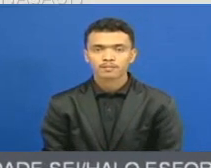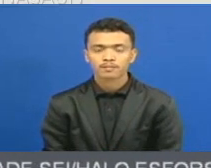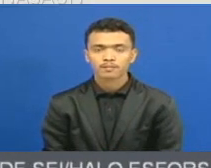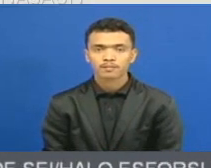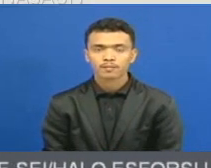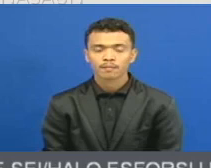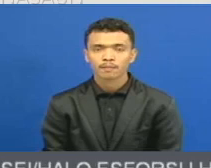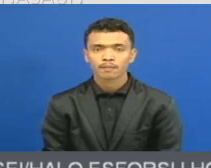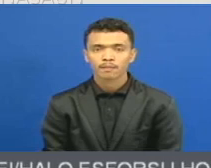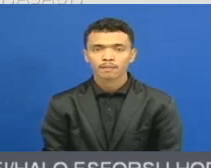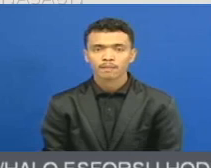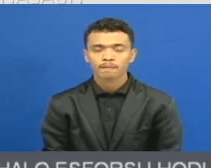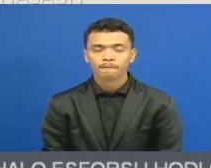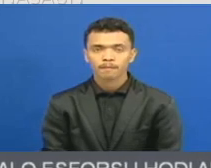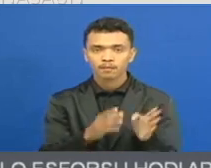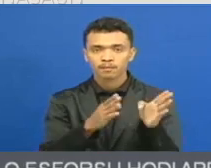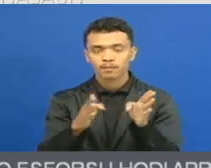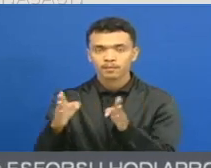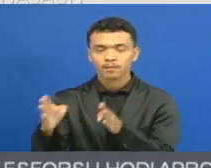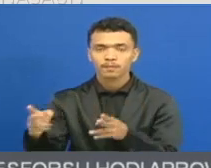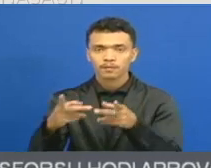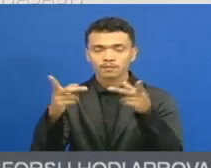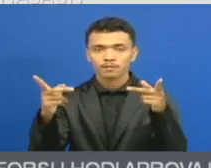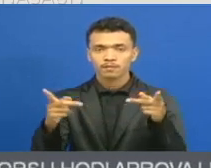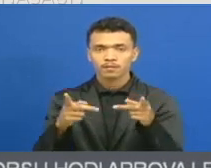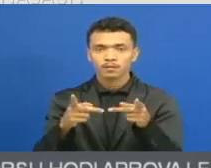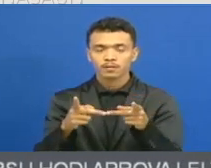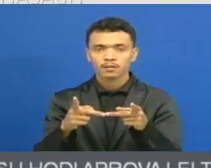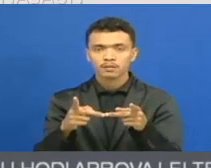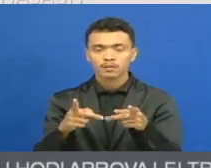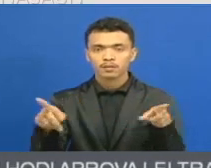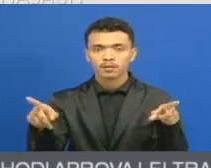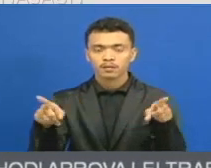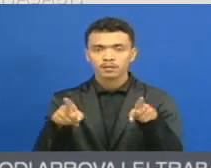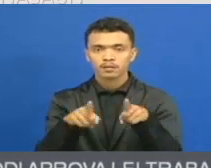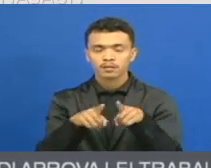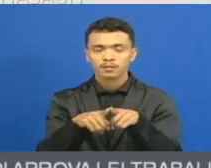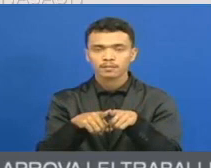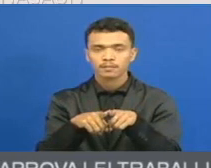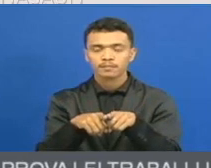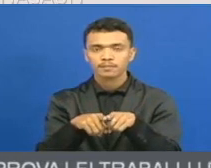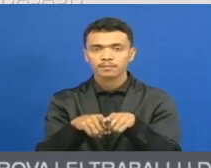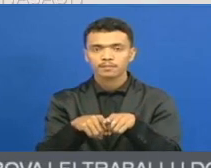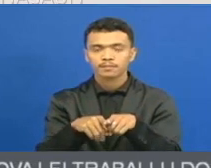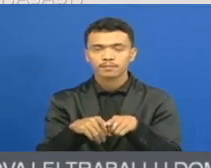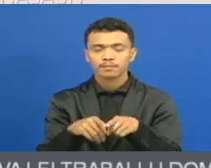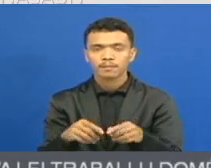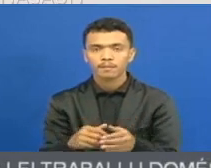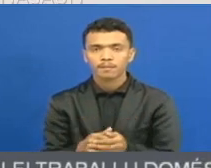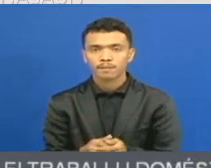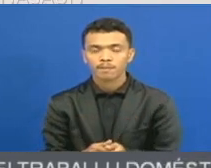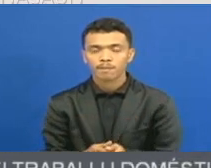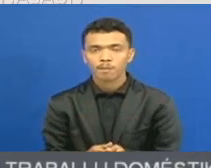balu mos prepara ba kondisiis Ninya hanya sangkarik dia pun Indonesia dia